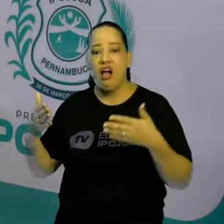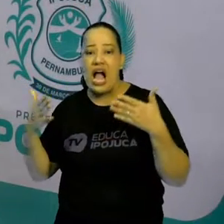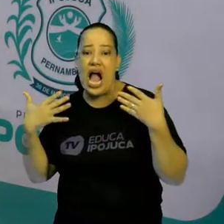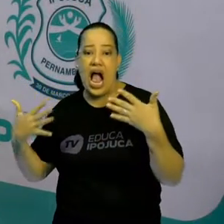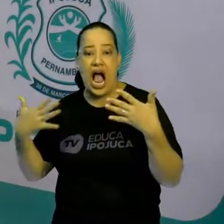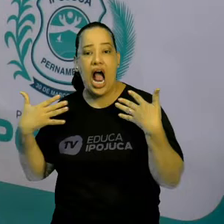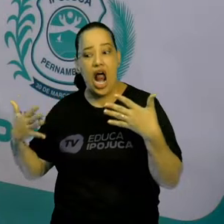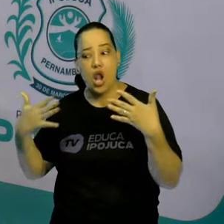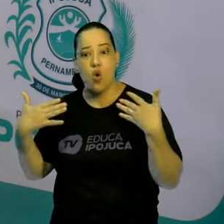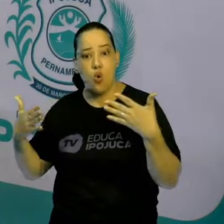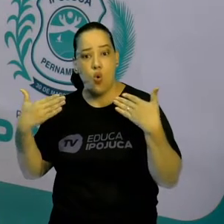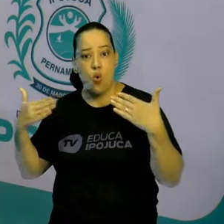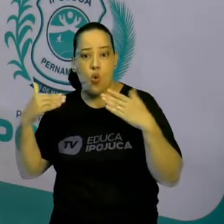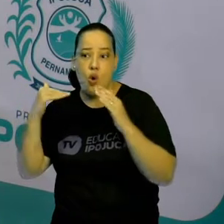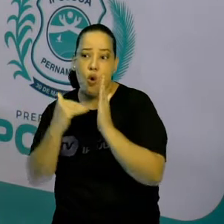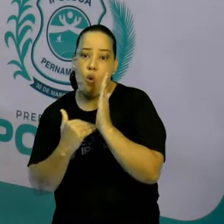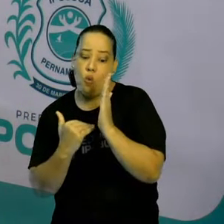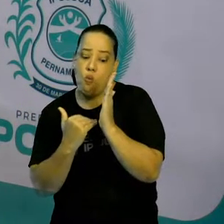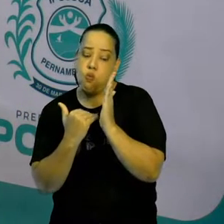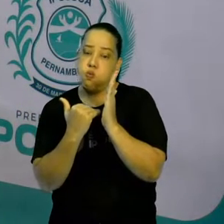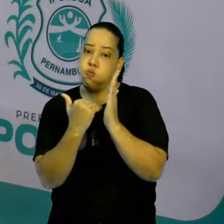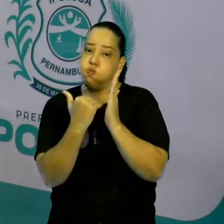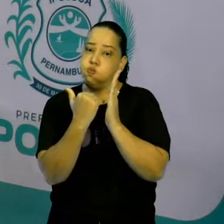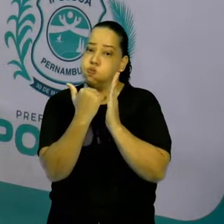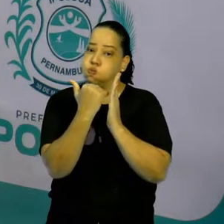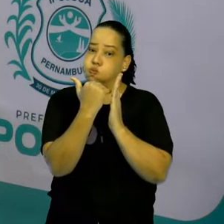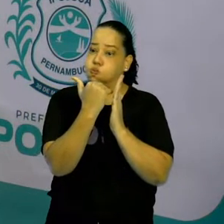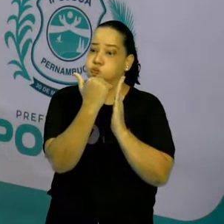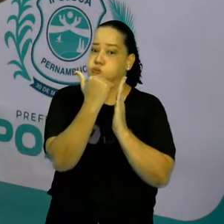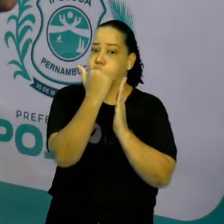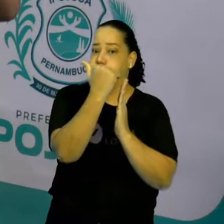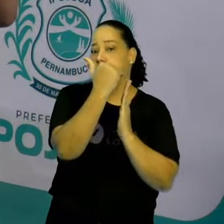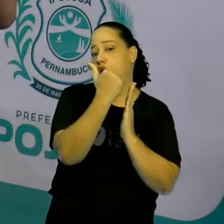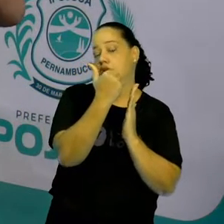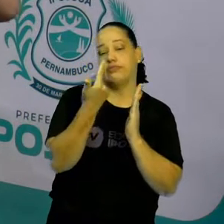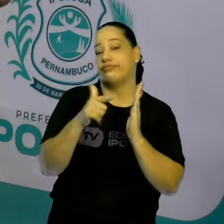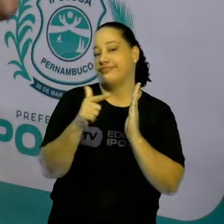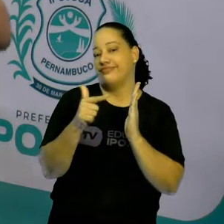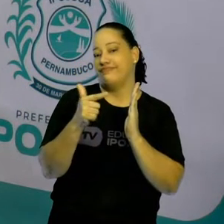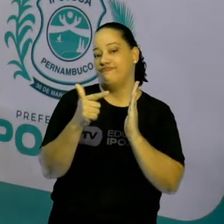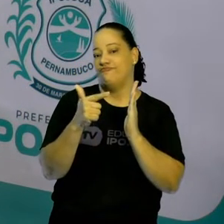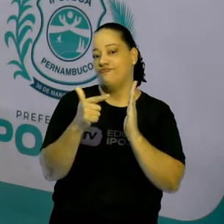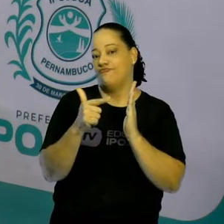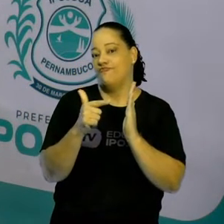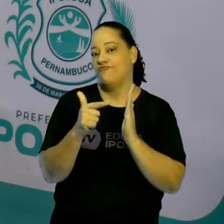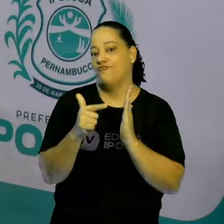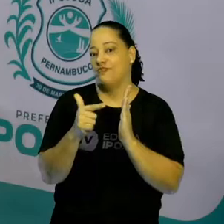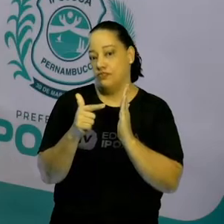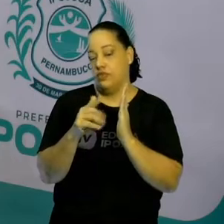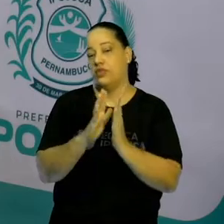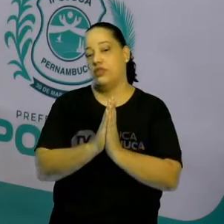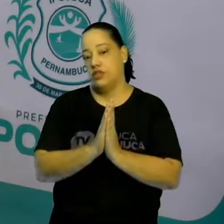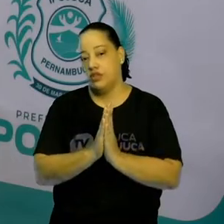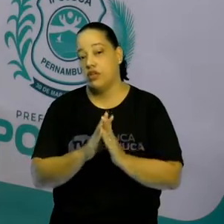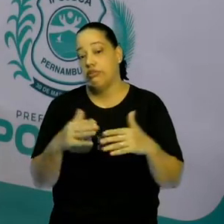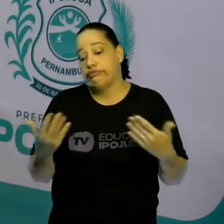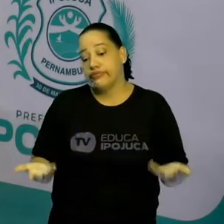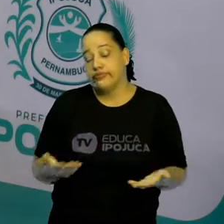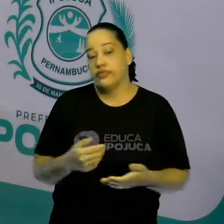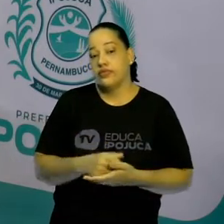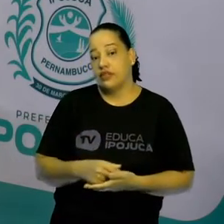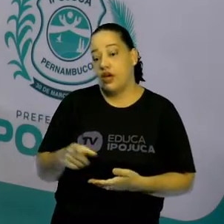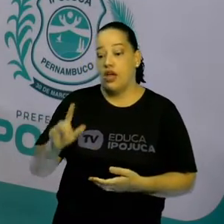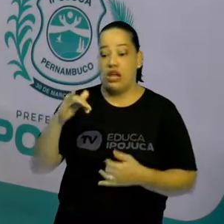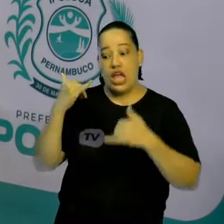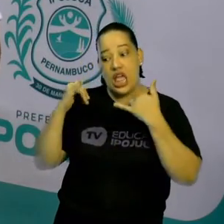não gera uma temperatura muito boa, ela não tem um aumento de temperatura muito boa para gerar uma quantidade